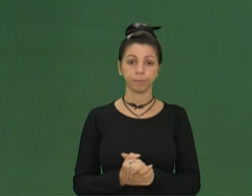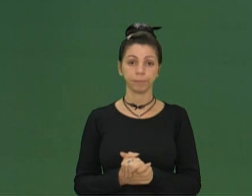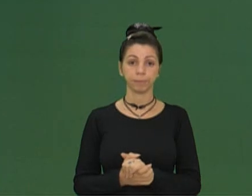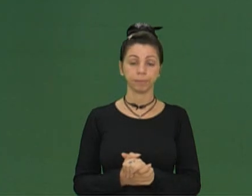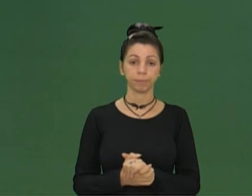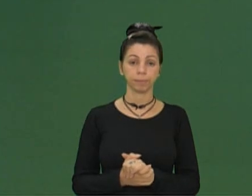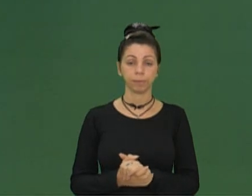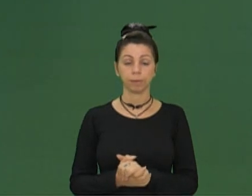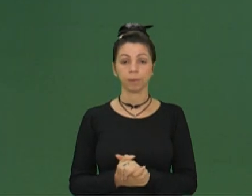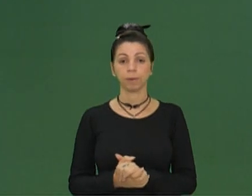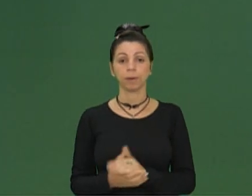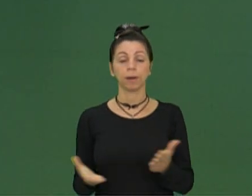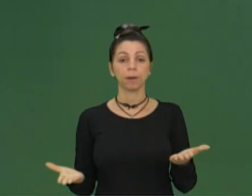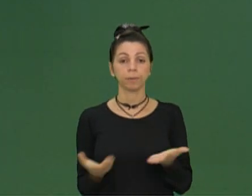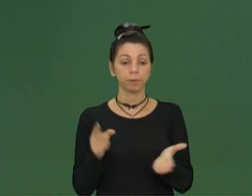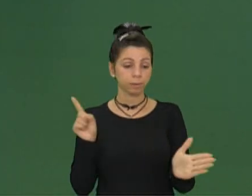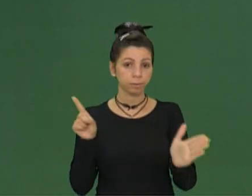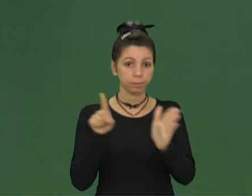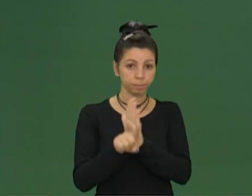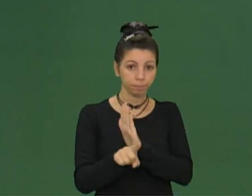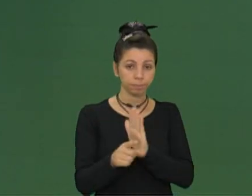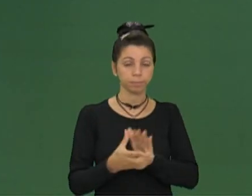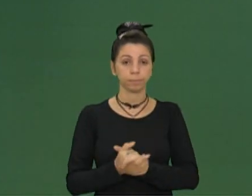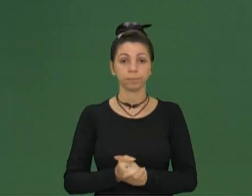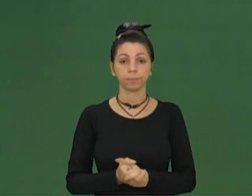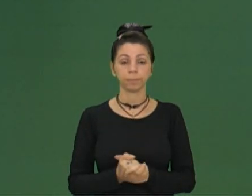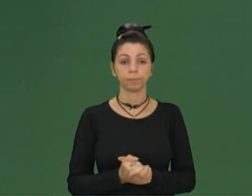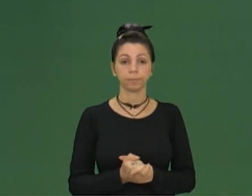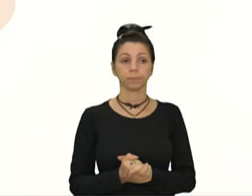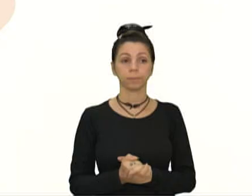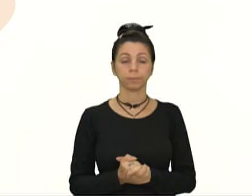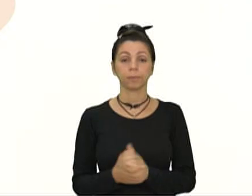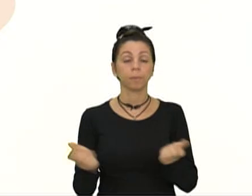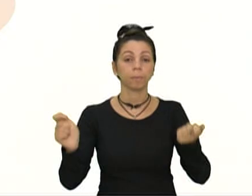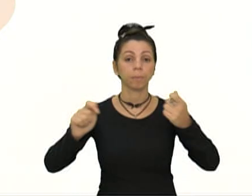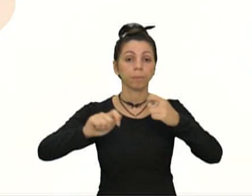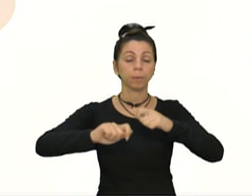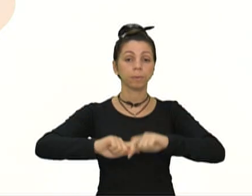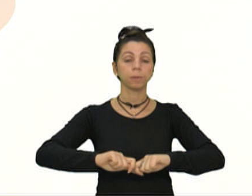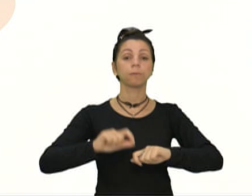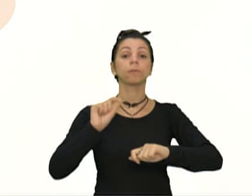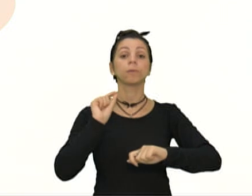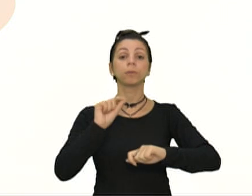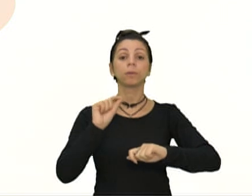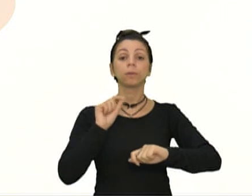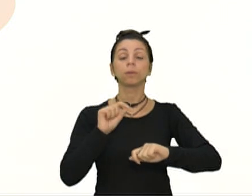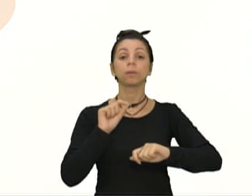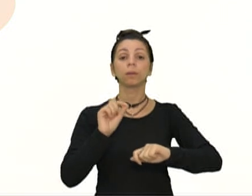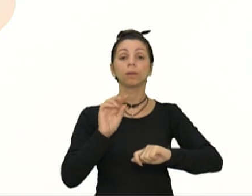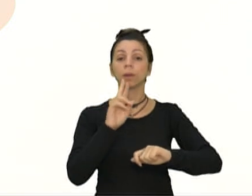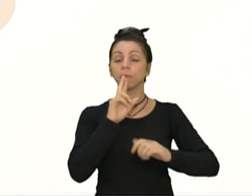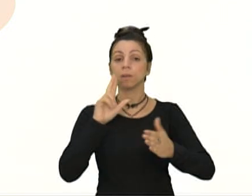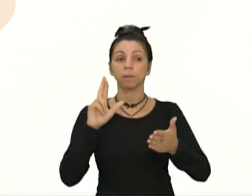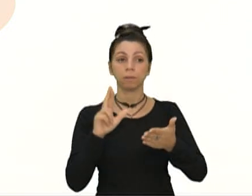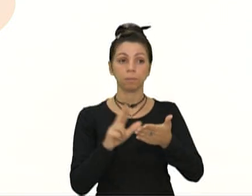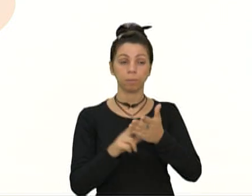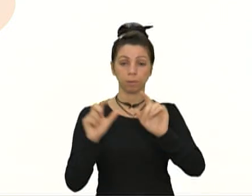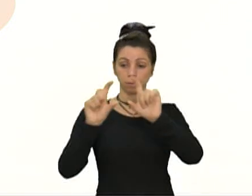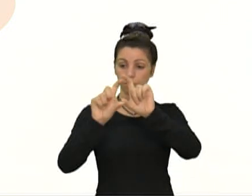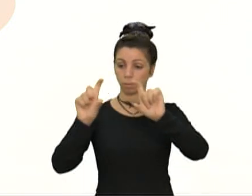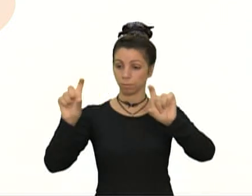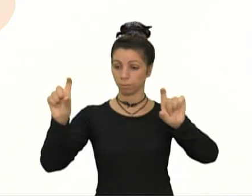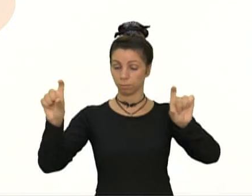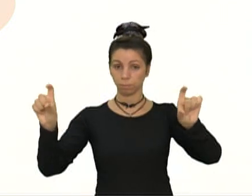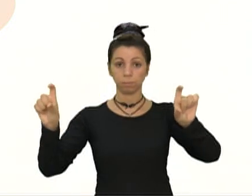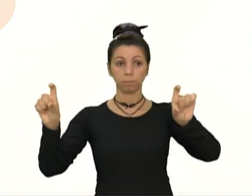gente já fez um quiz, agora vamos para um exercício. Quais são as possíveis soluções da equação modular abaixo? A